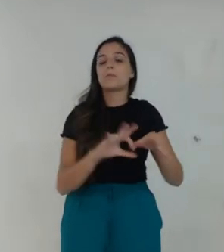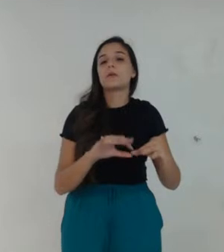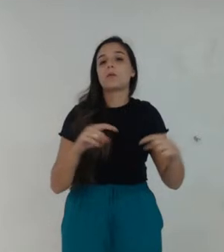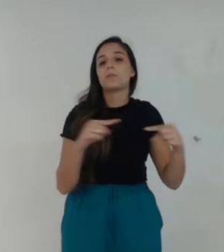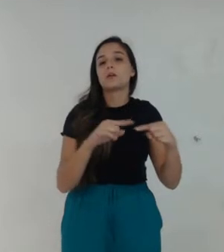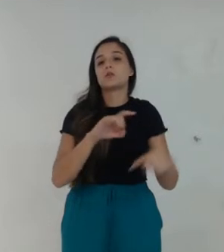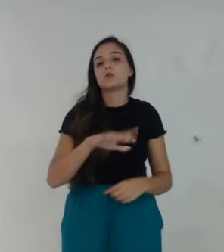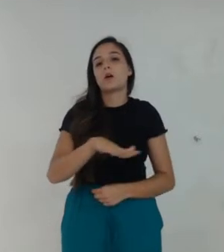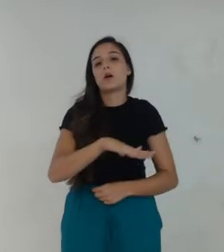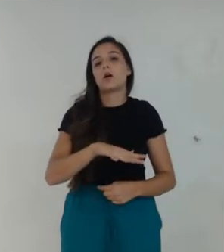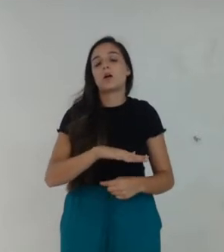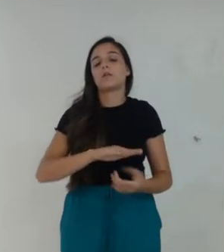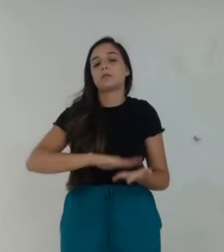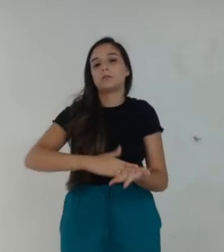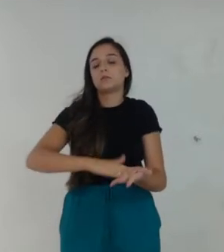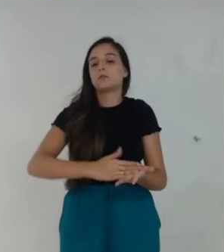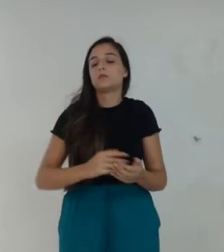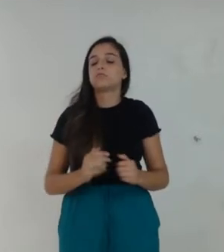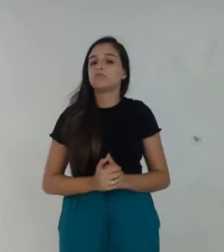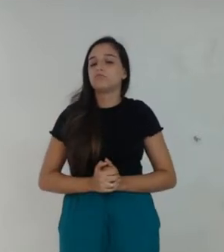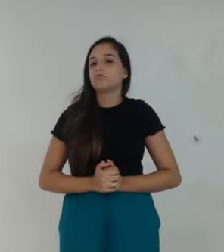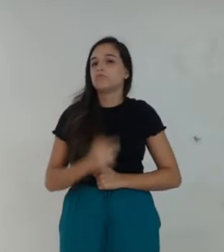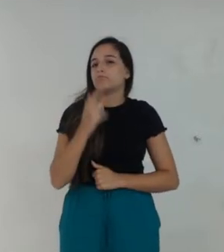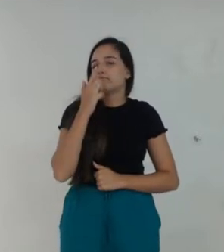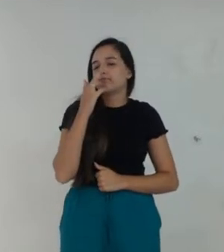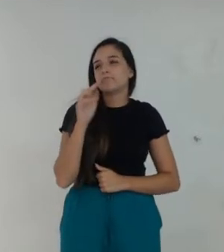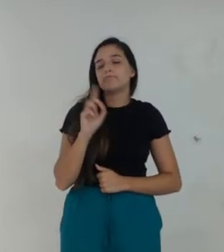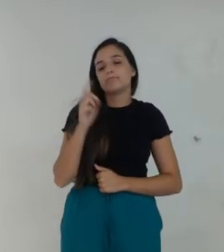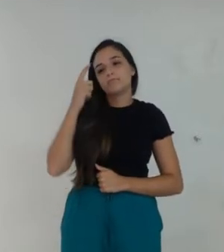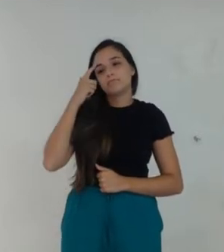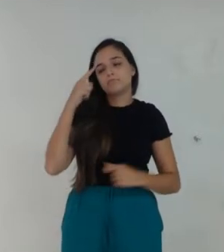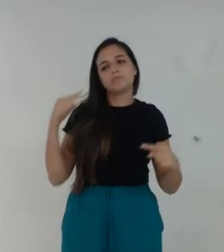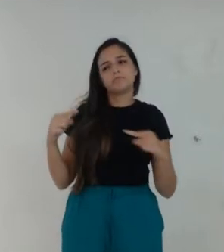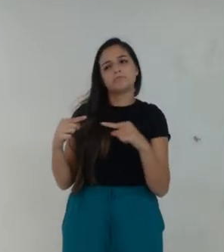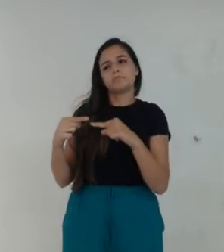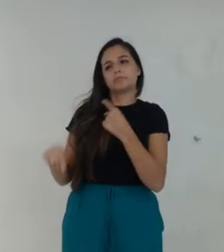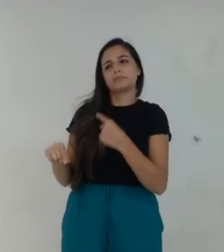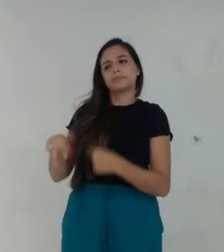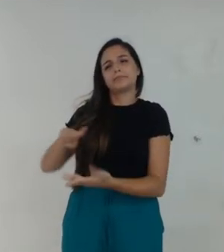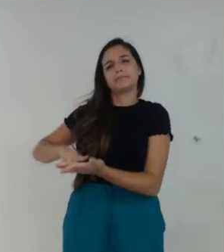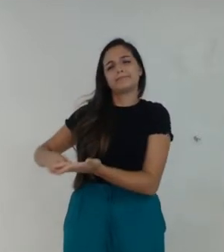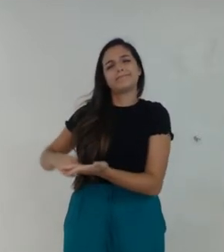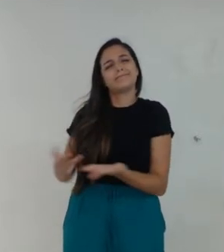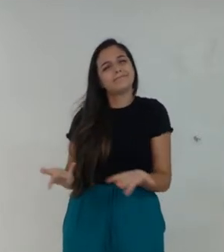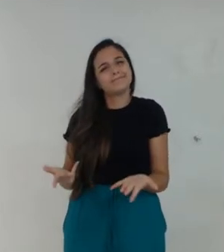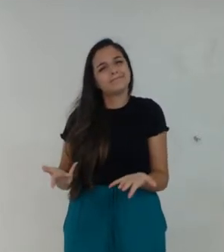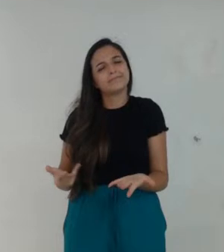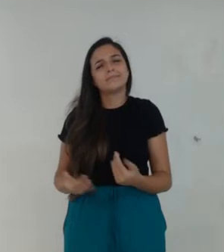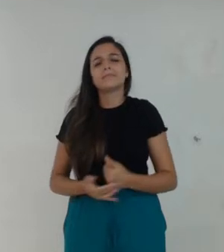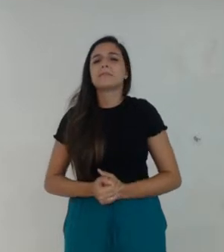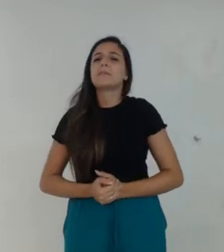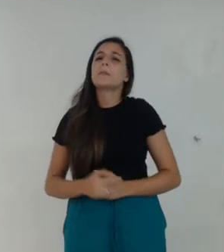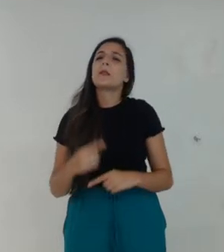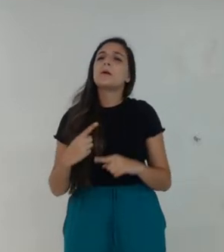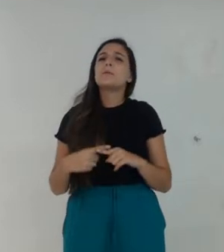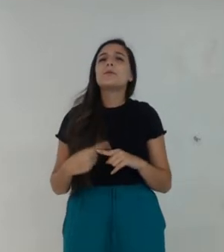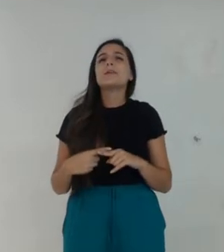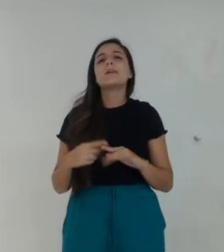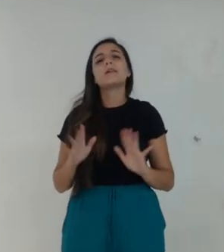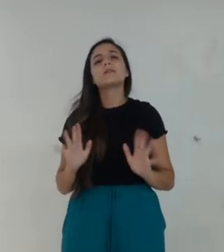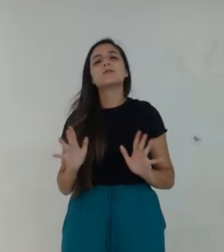interpretação, e não considerarem que faz parte da tradução. Até por uma definição já um